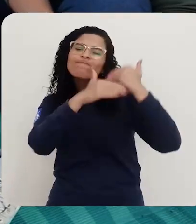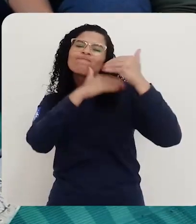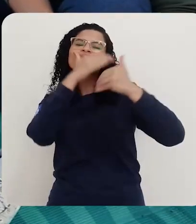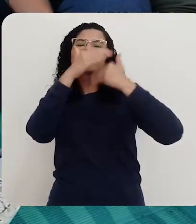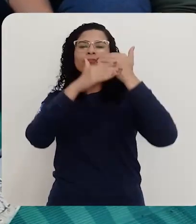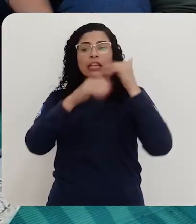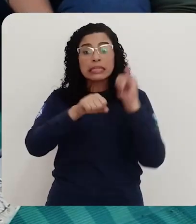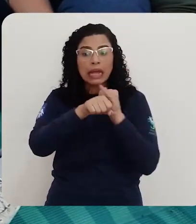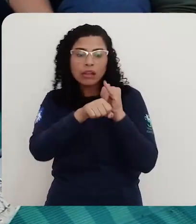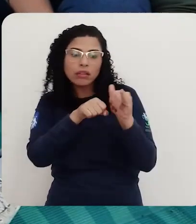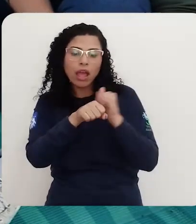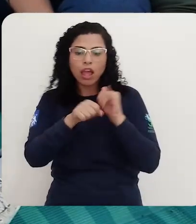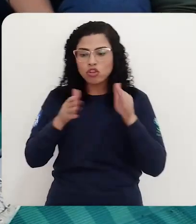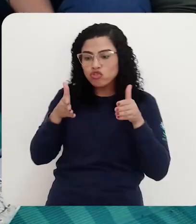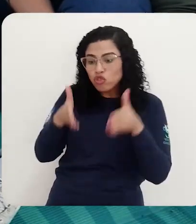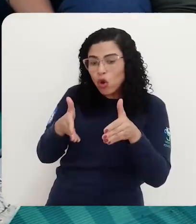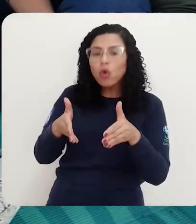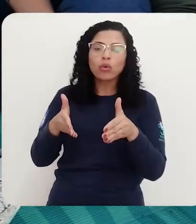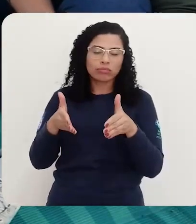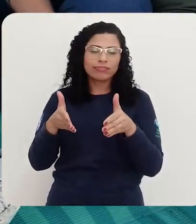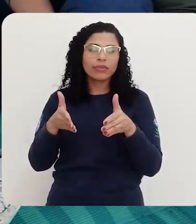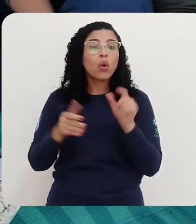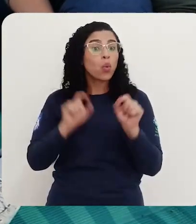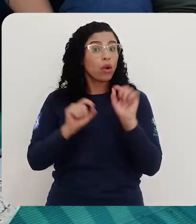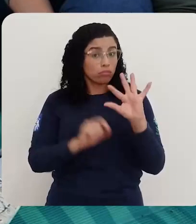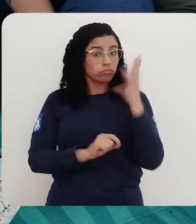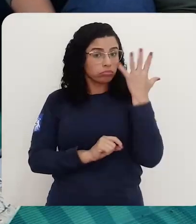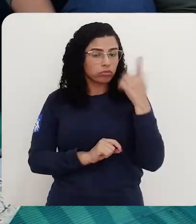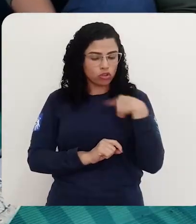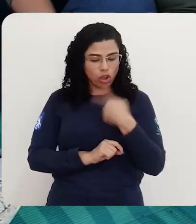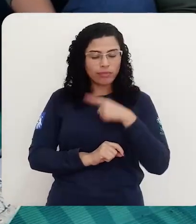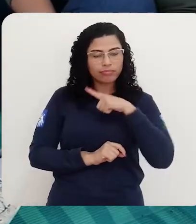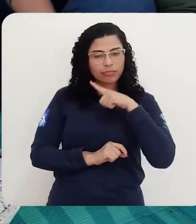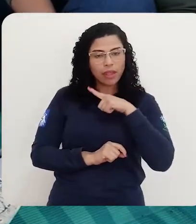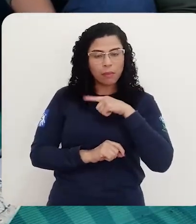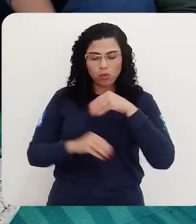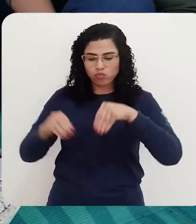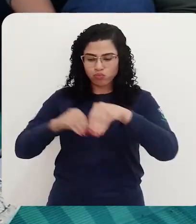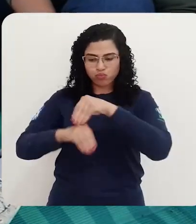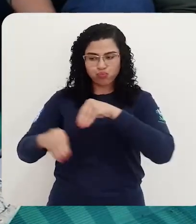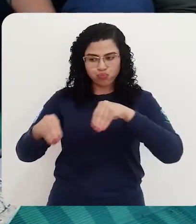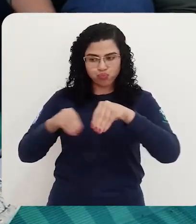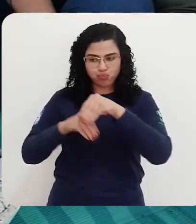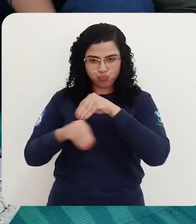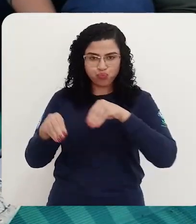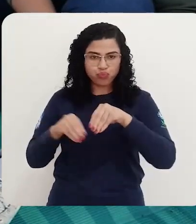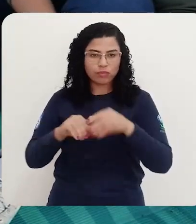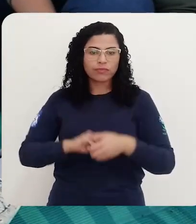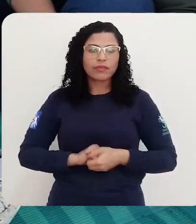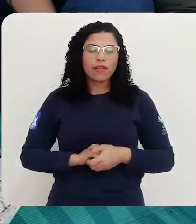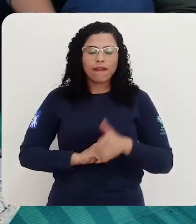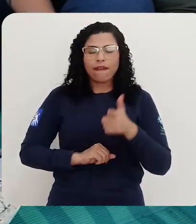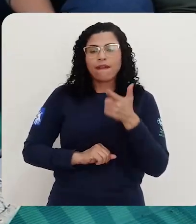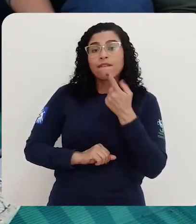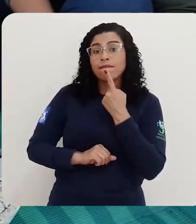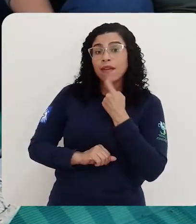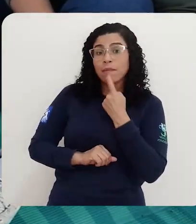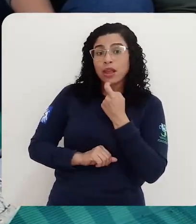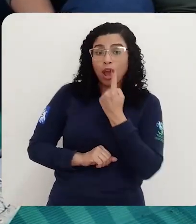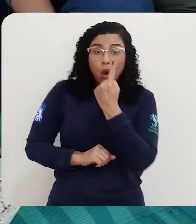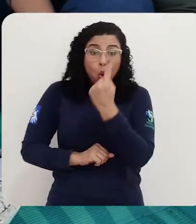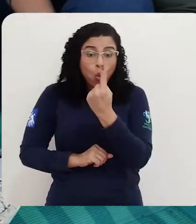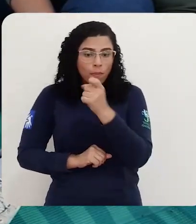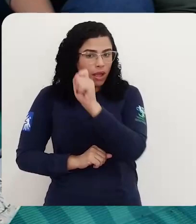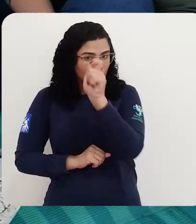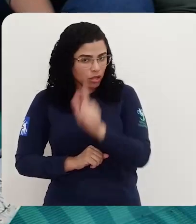lógico, desenvolvimento de estratégias de jogo. Então o que acontece? Aqui nós temos algumas peças. Nós temos pecinhas